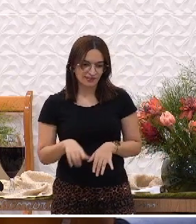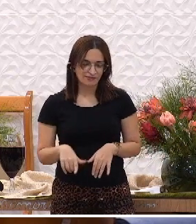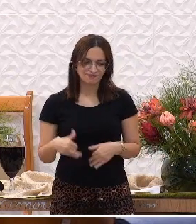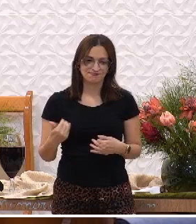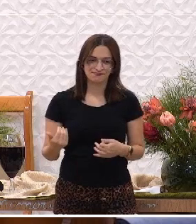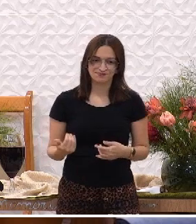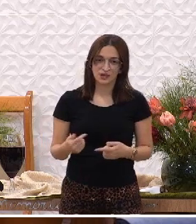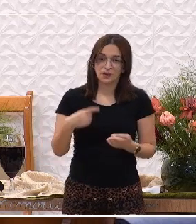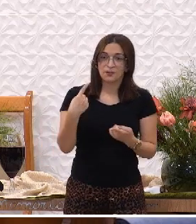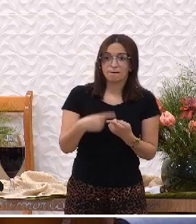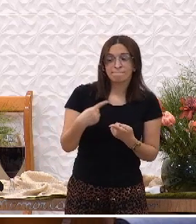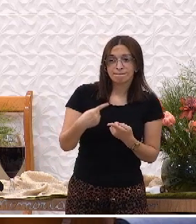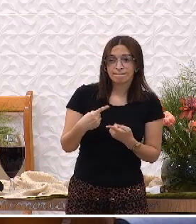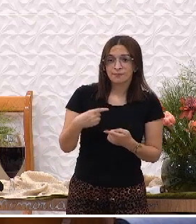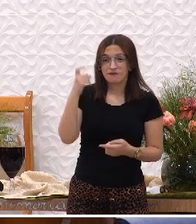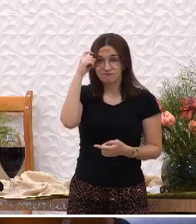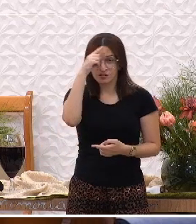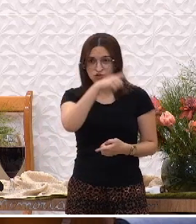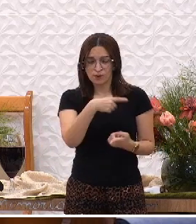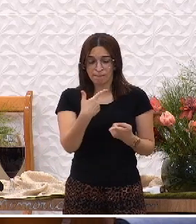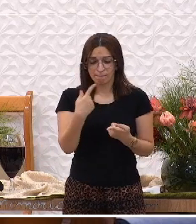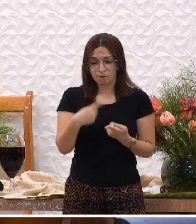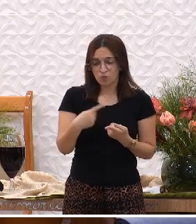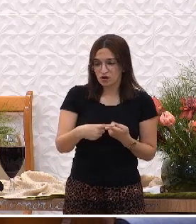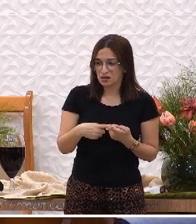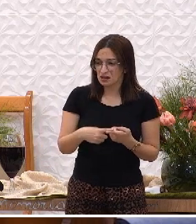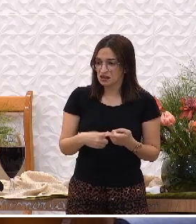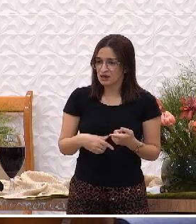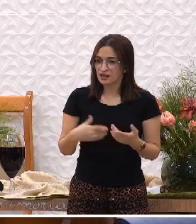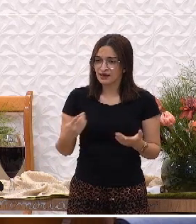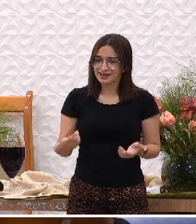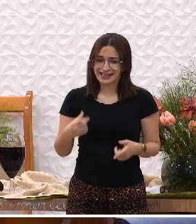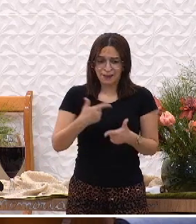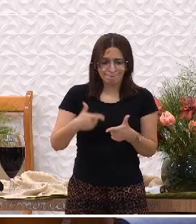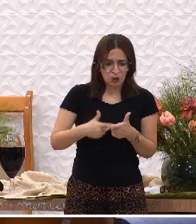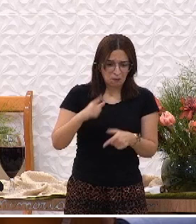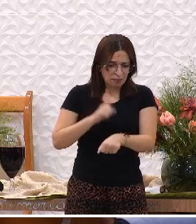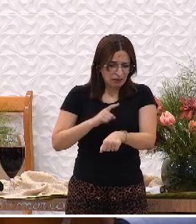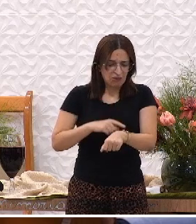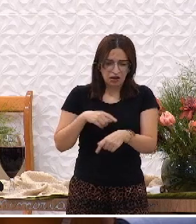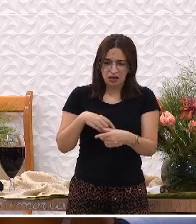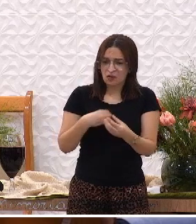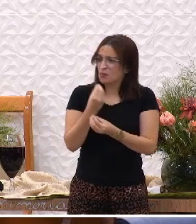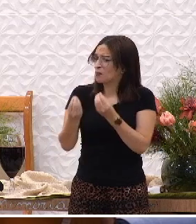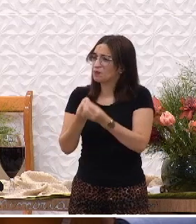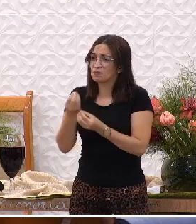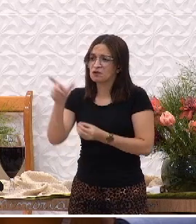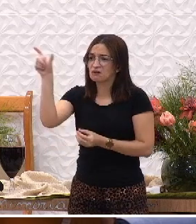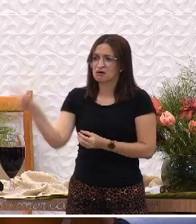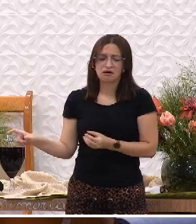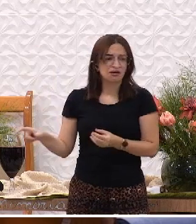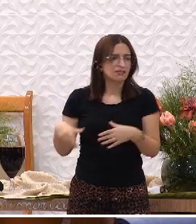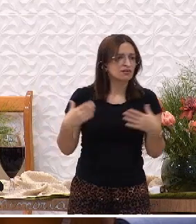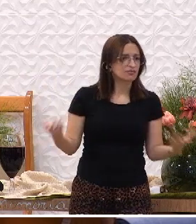tem a quem recorrer. Então, se a igreja tomar uma decisão ali totalmente arbitrária contra as escrituras, você fica sem ter a quem recorrer. Então, a